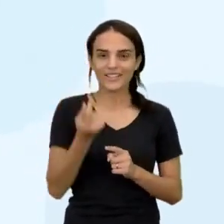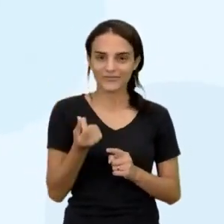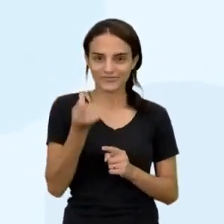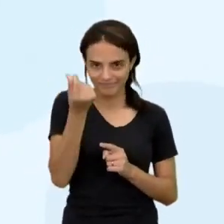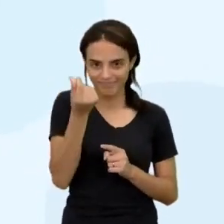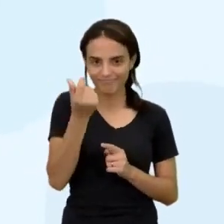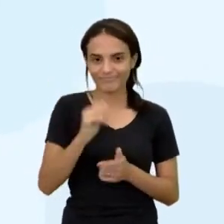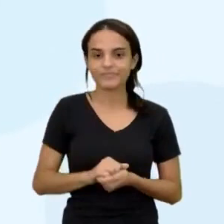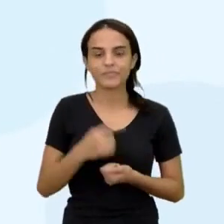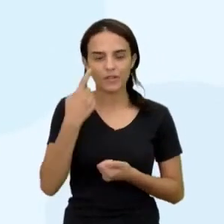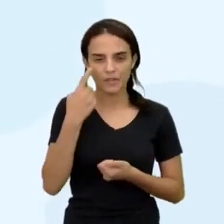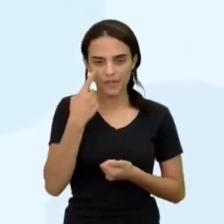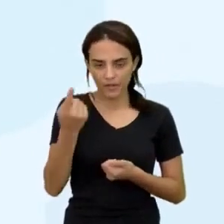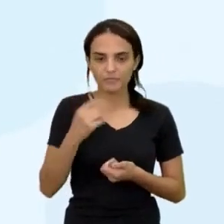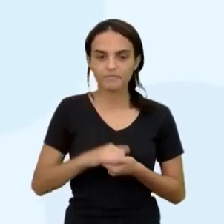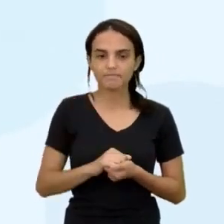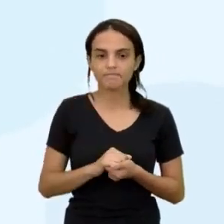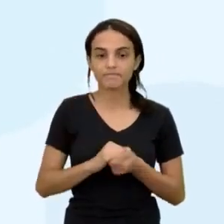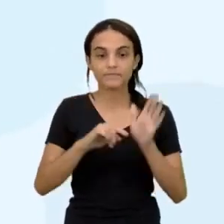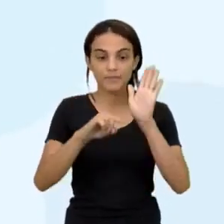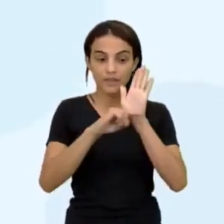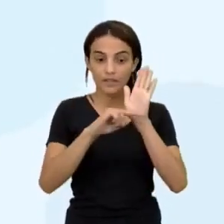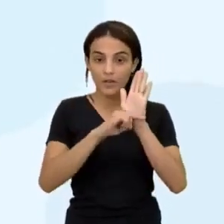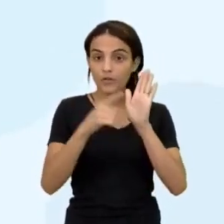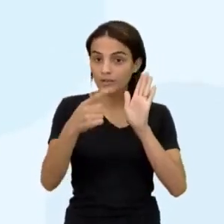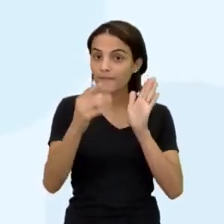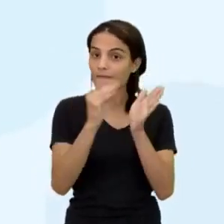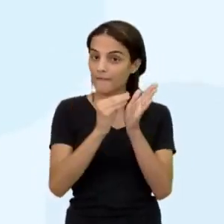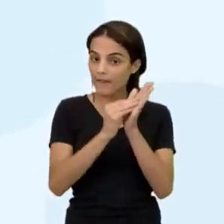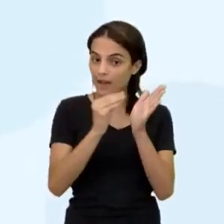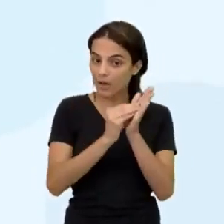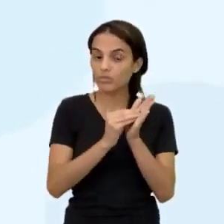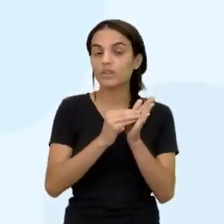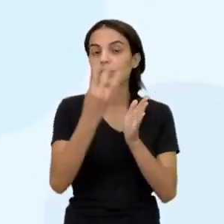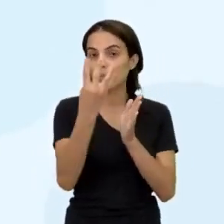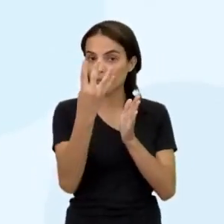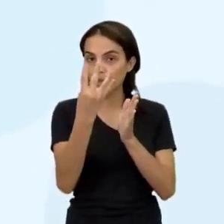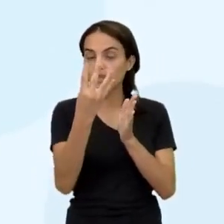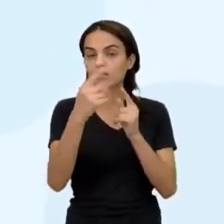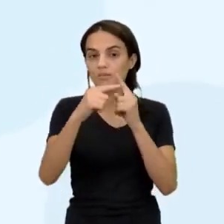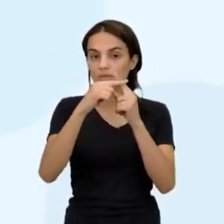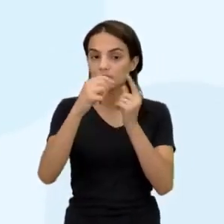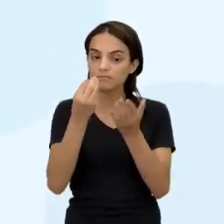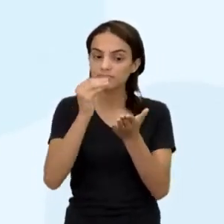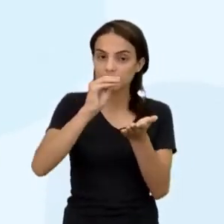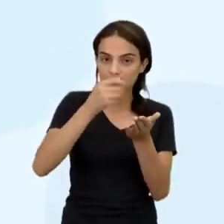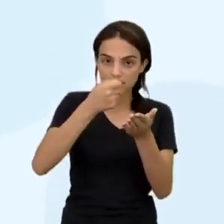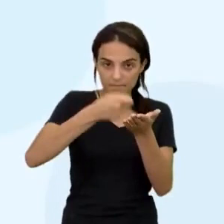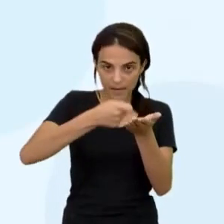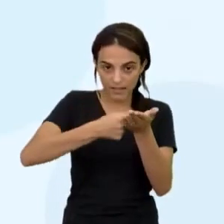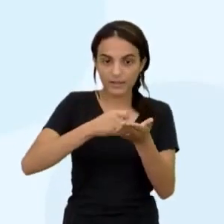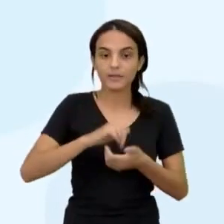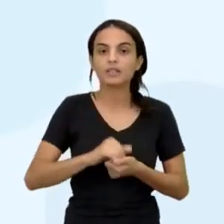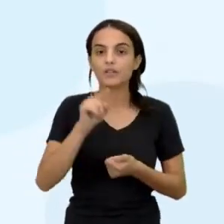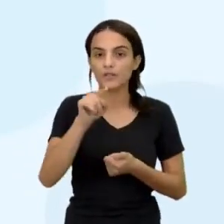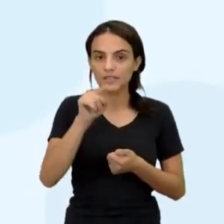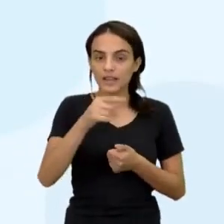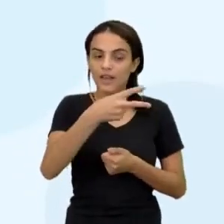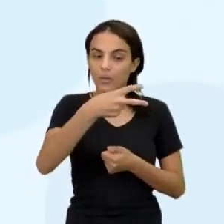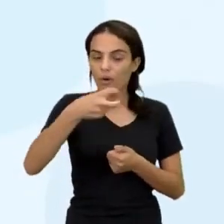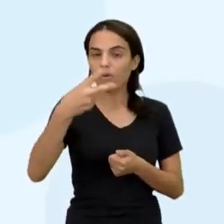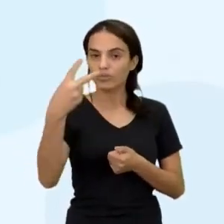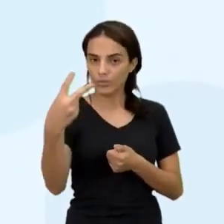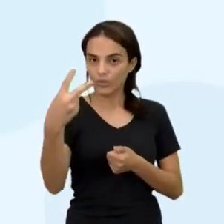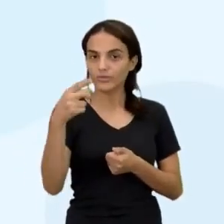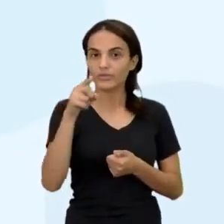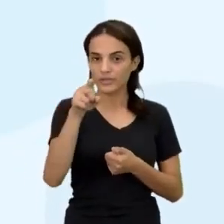olha lá, ó. Os negativos você deve e os positivos você paga. Então, você deve 4 e tem 6, então você fica com 2. Você